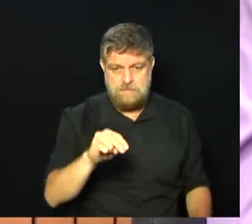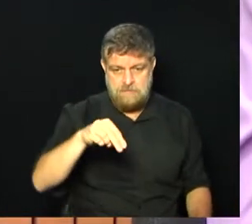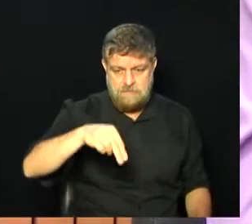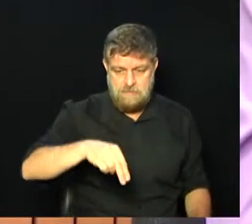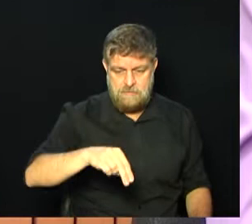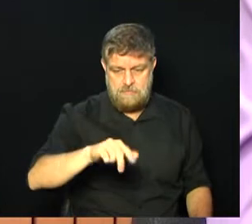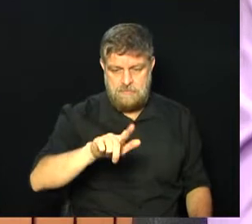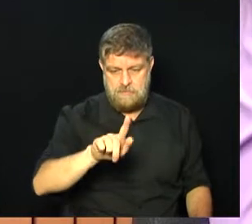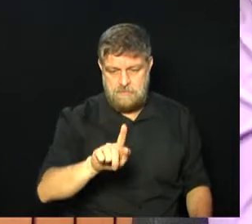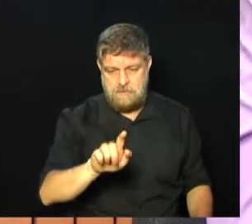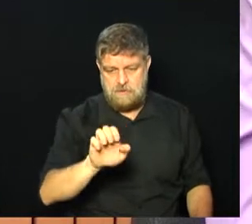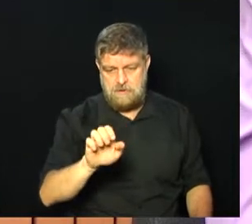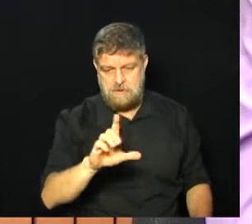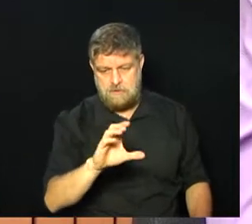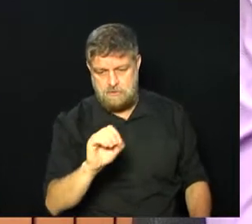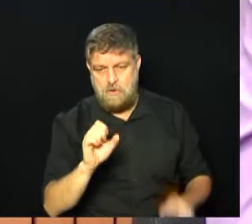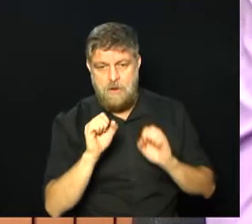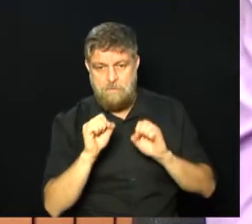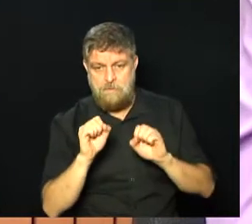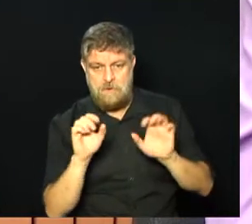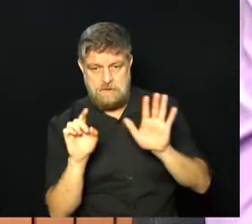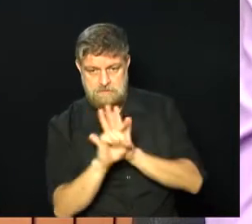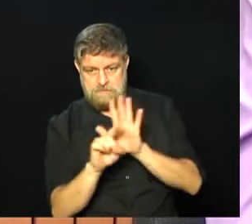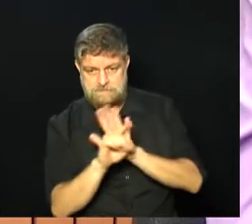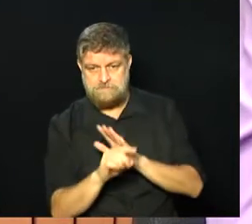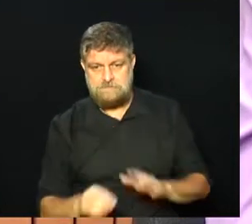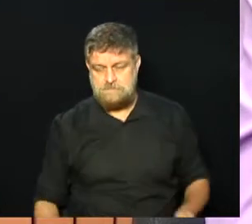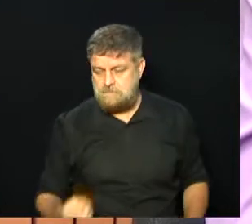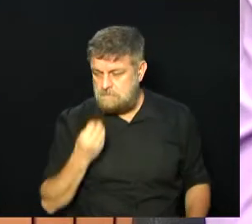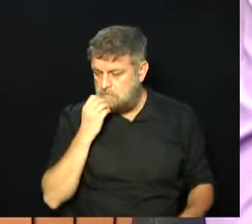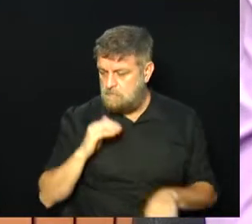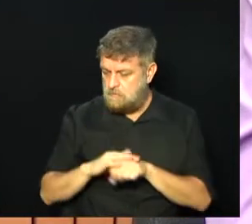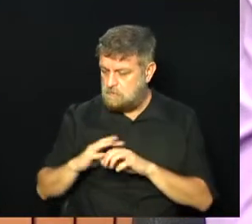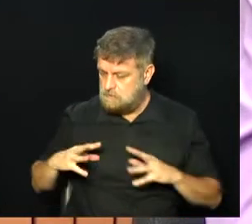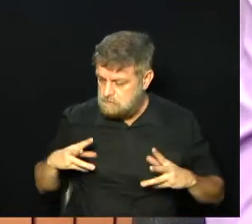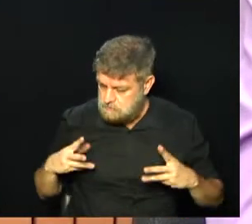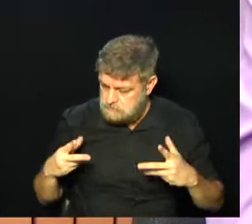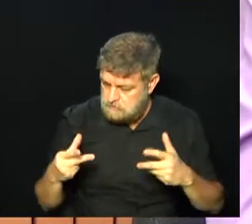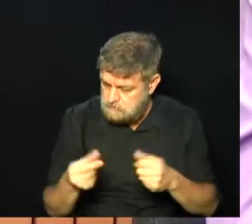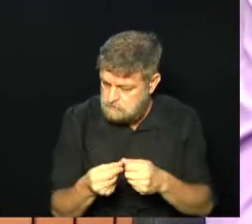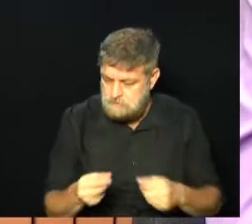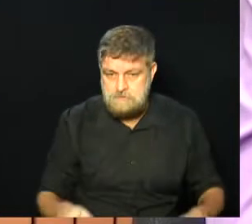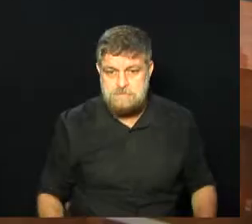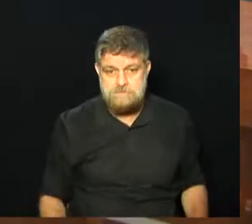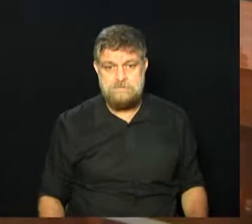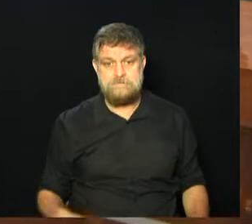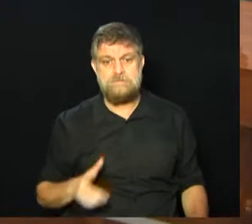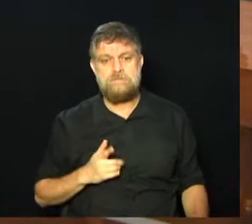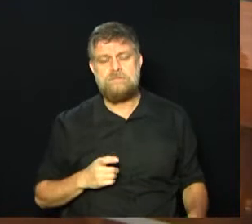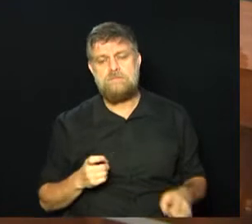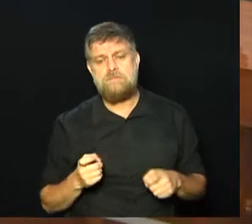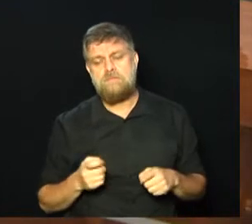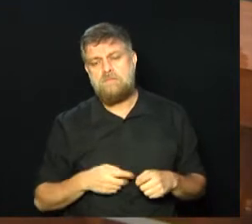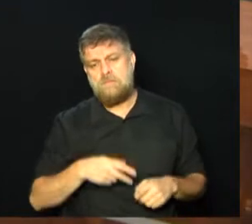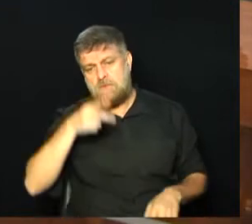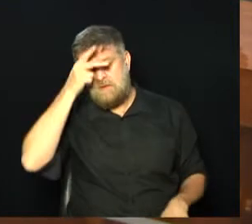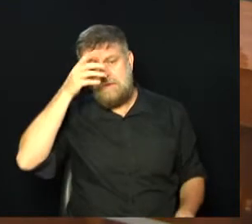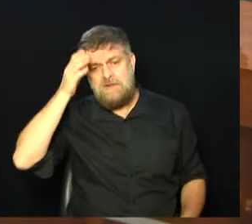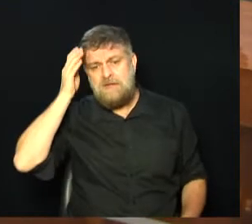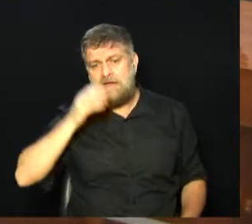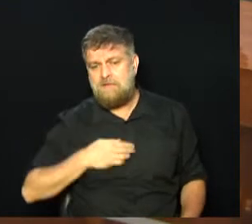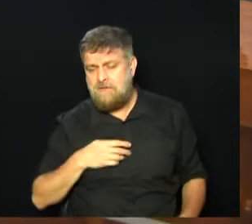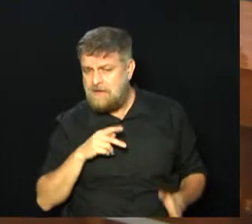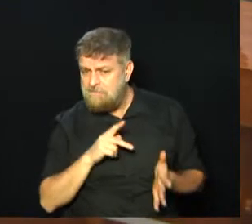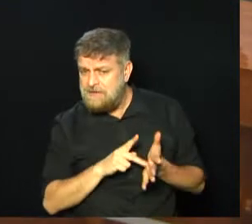pode fazer o seu questionamento também. Boa noite a todos. Doutor Dário, mito ou verdade?